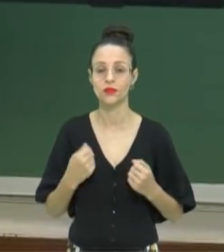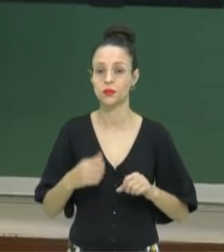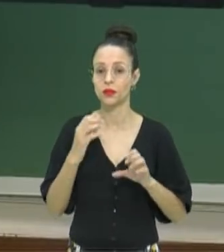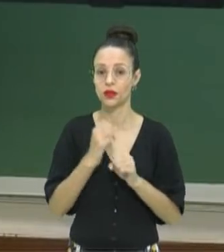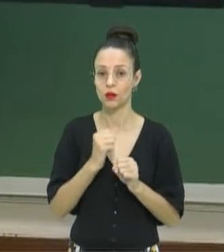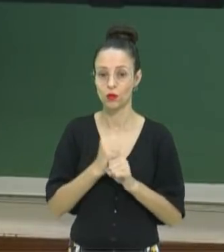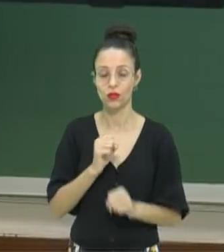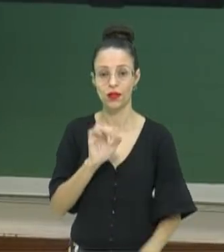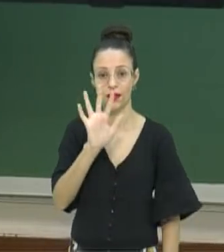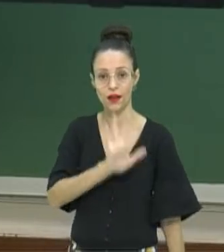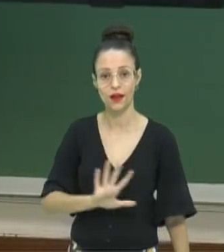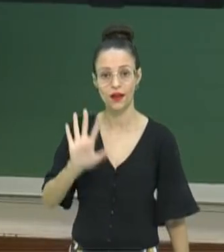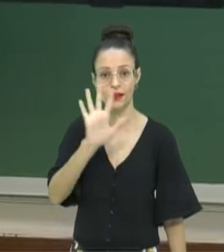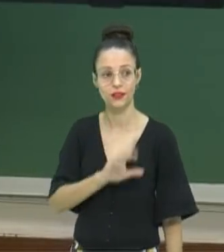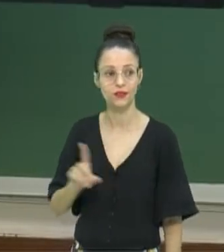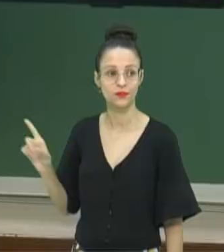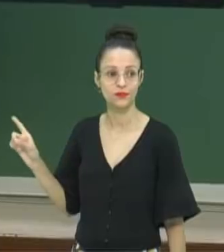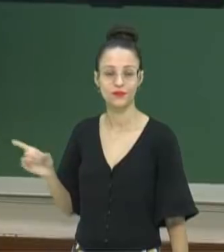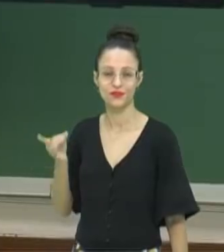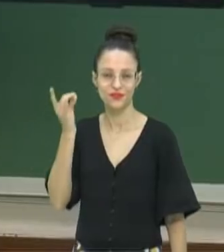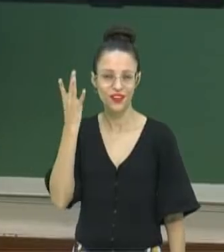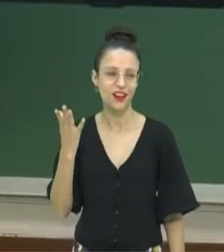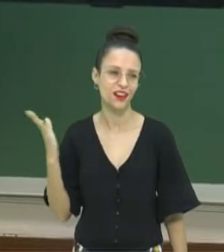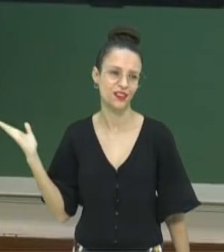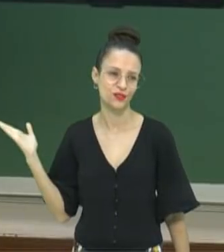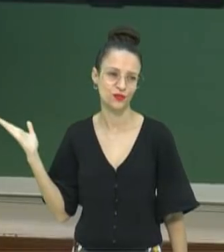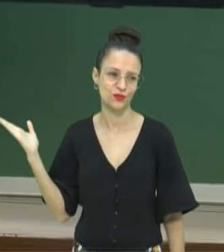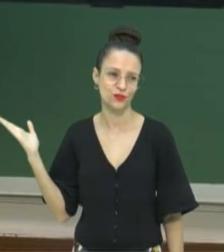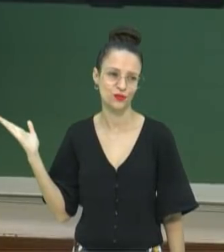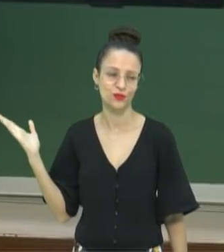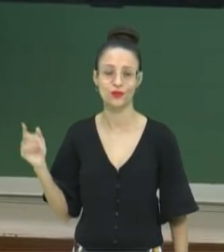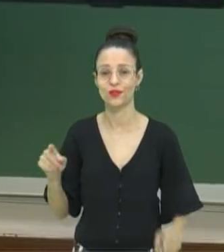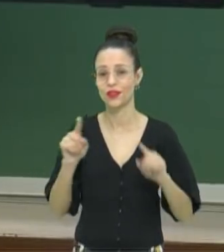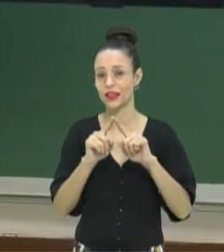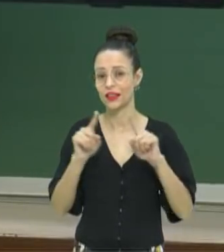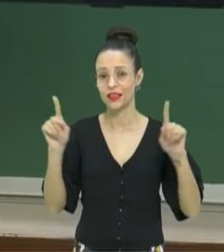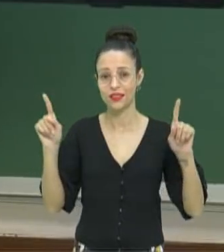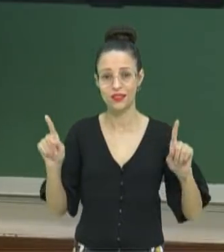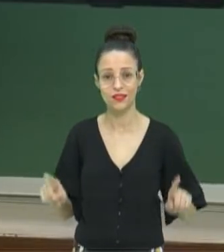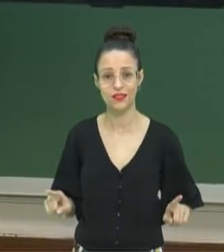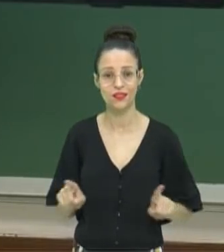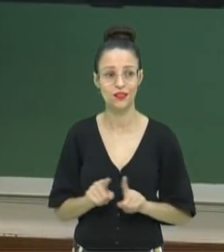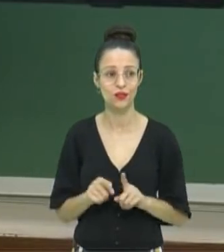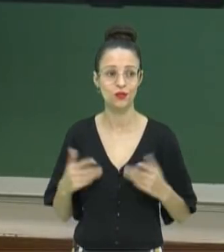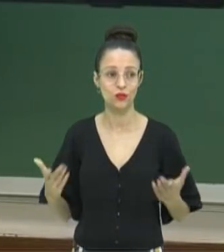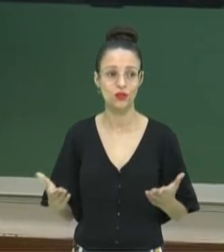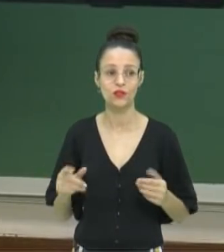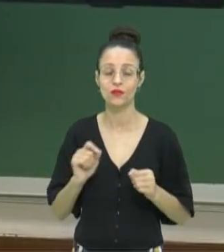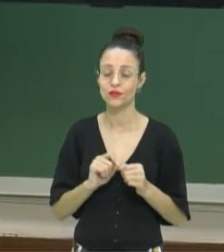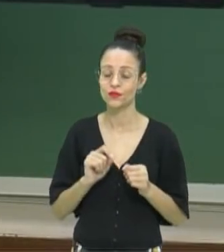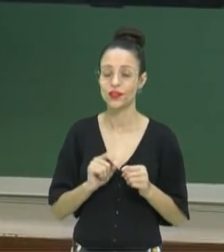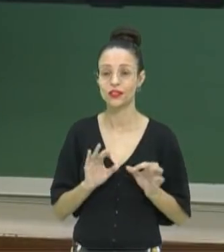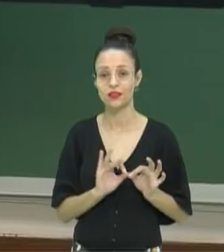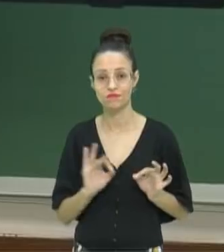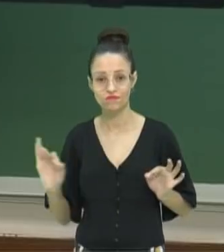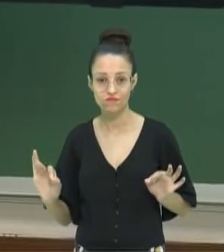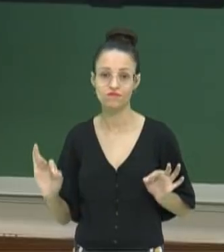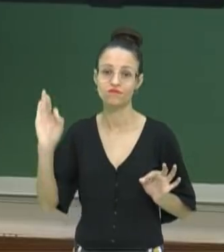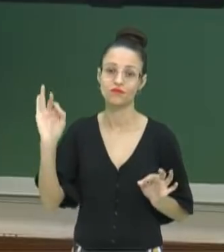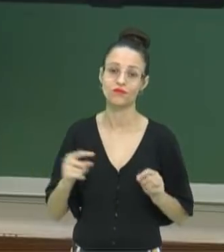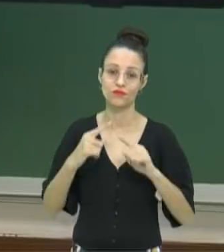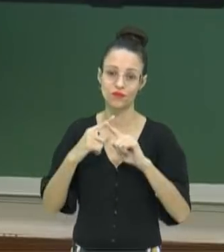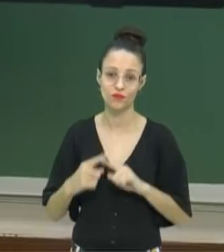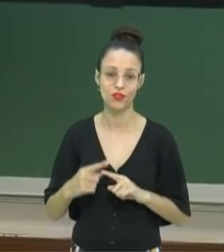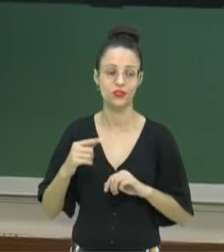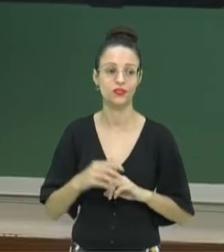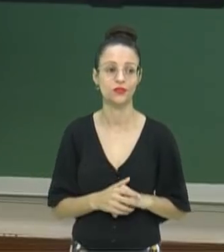disso aqui. Ó, que fácil, gente! É um retângulo. Então, é só fazer base vezes a